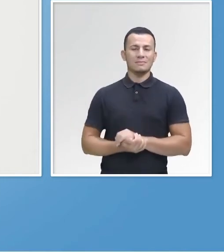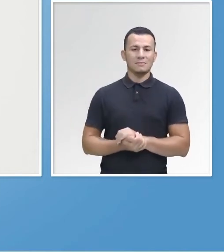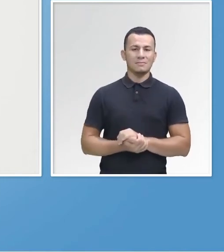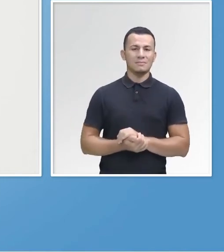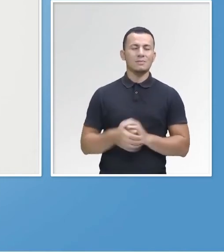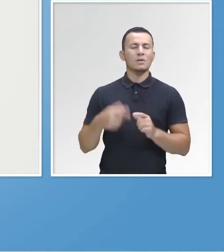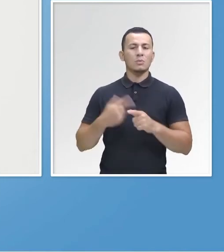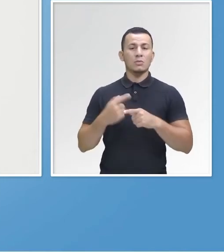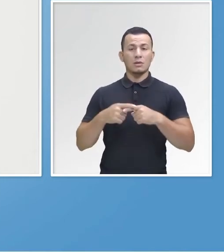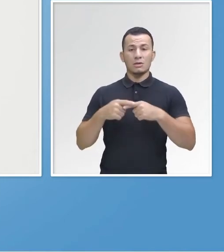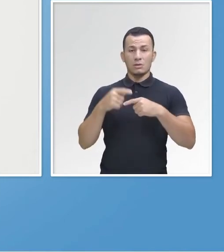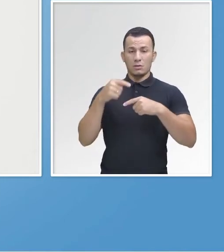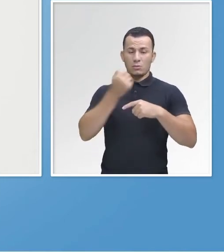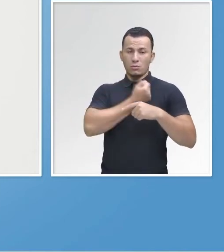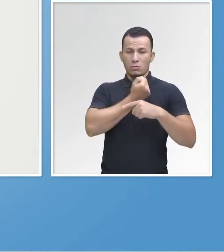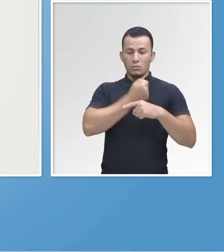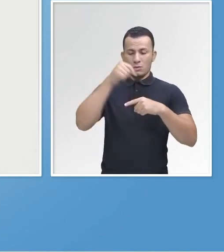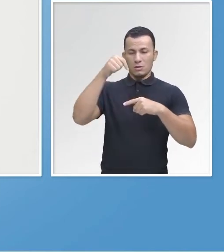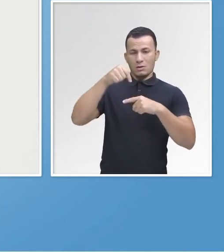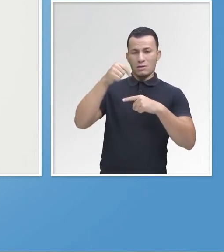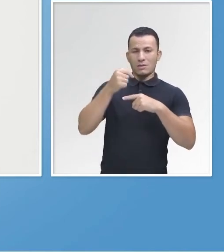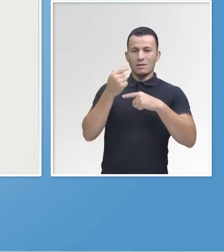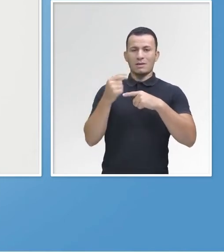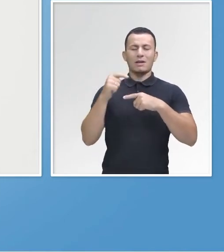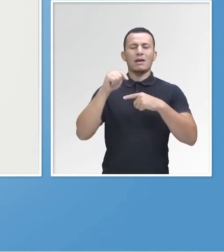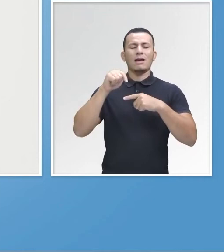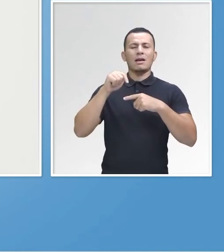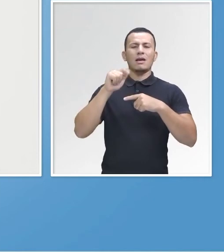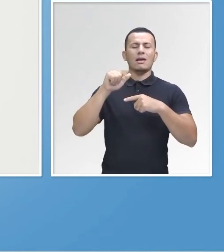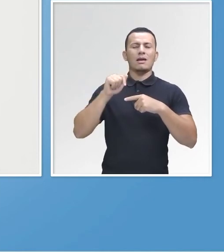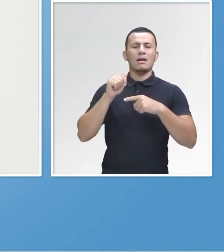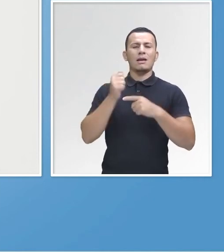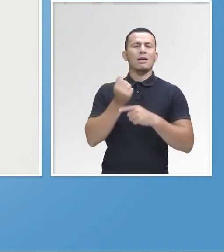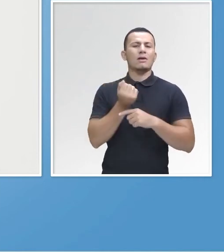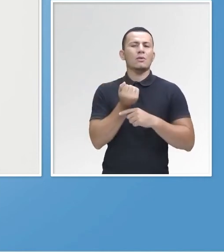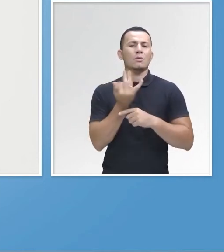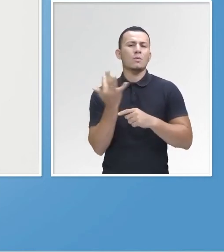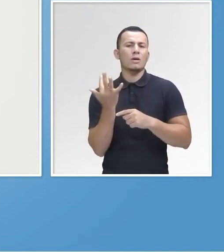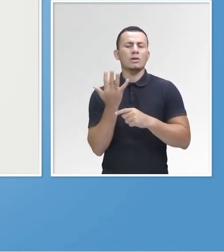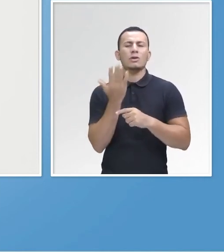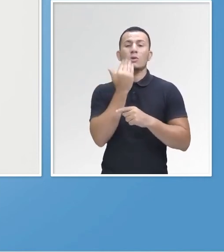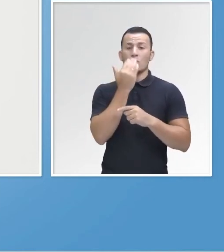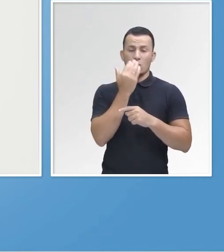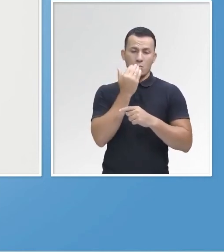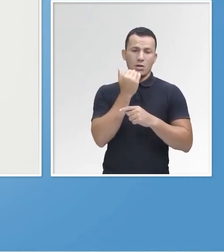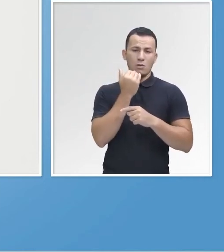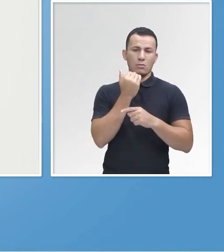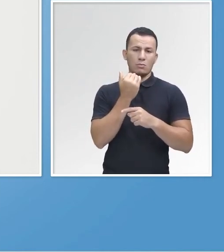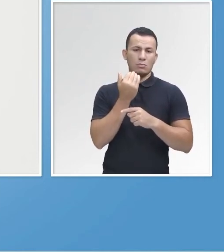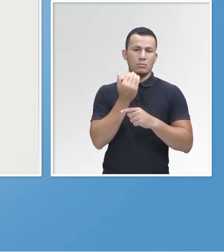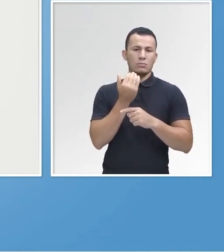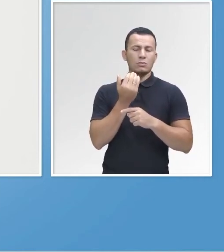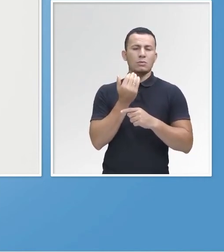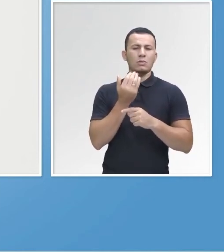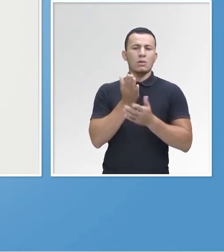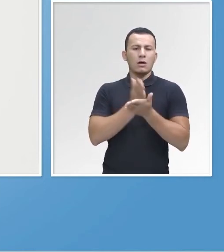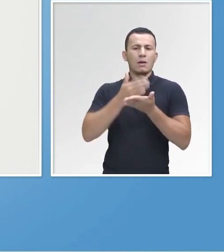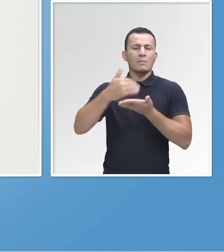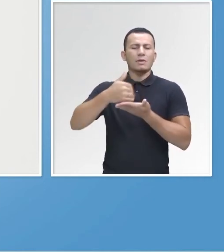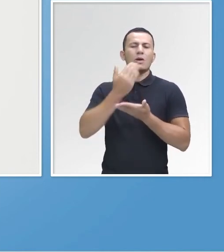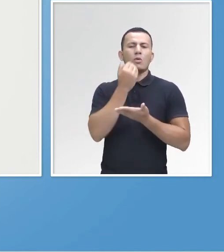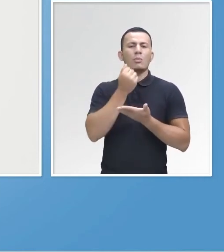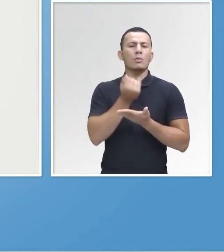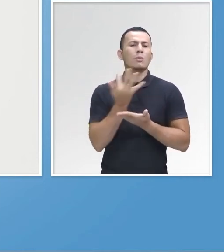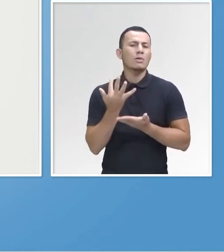o que que é o numerador o Imperador indica quantas partes do todo eu utilizei nesse caso quantas partes da pizza lá